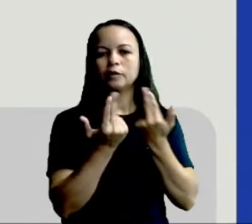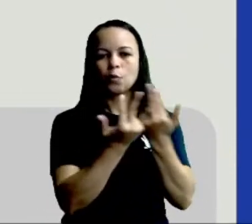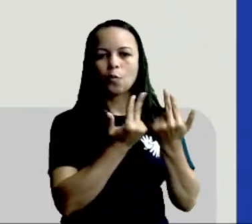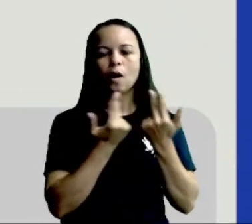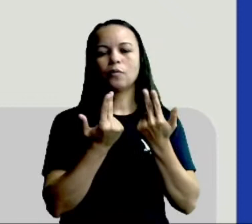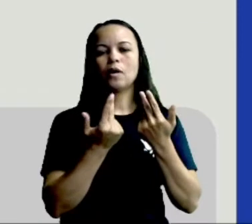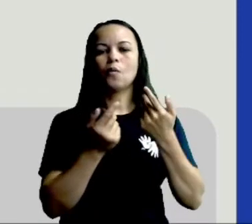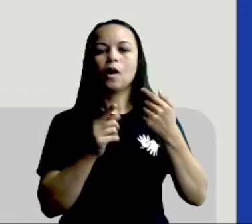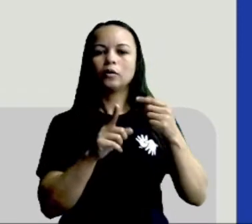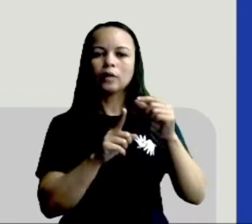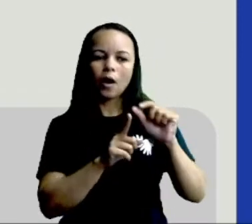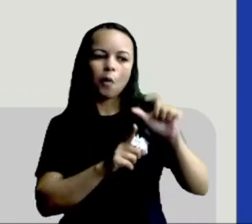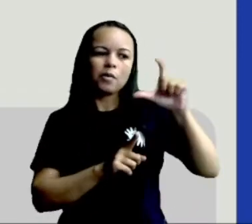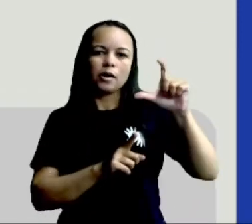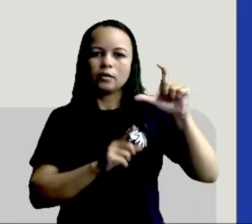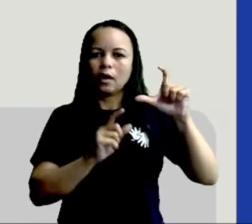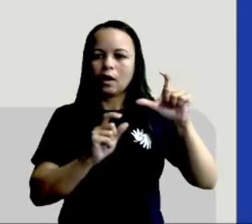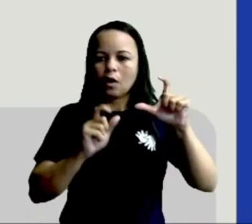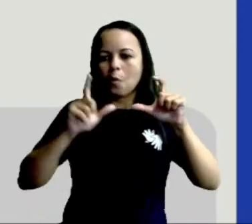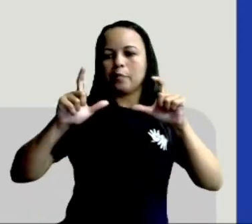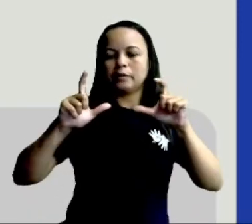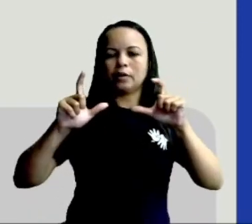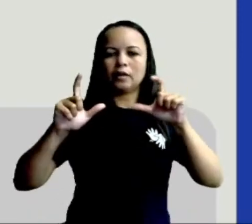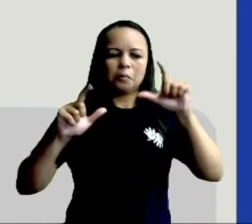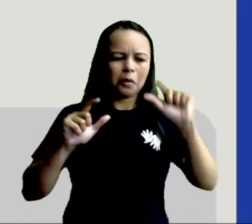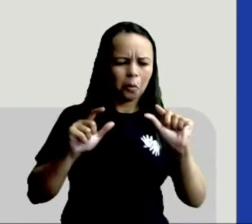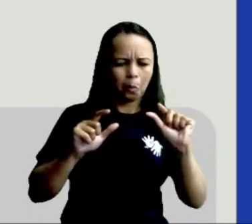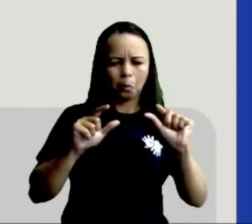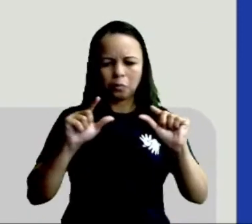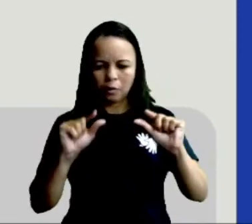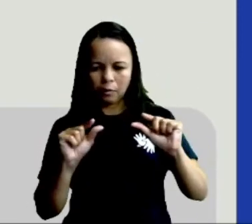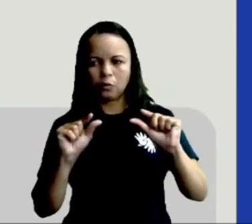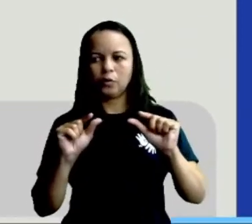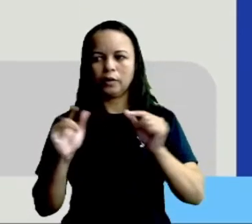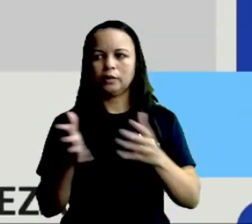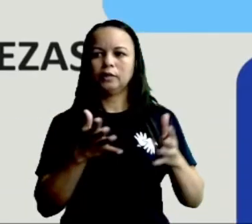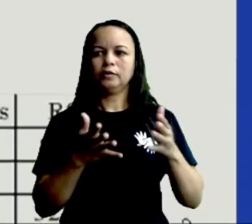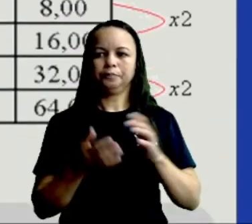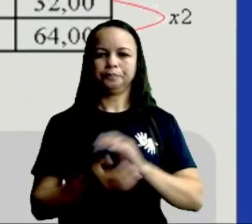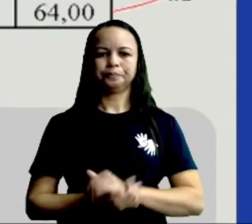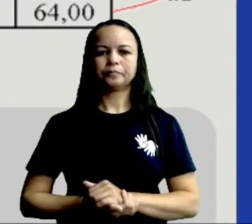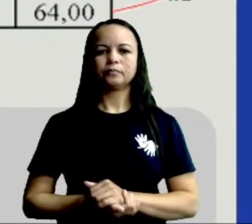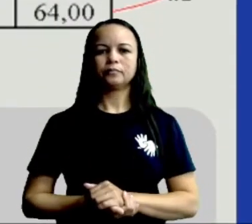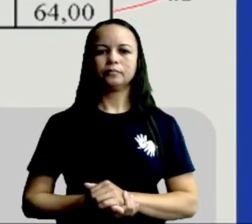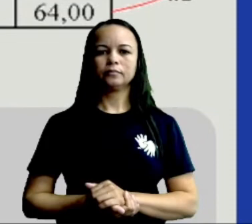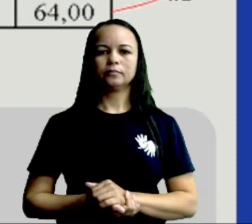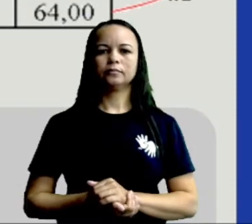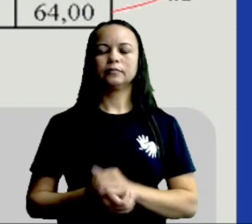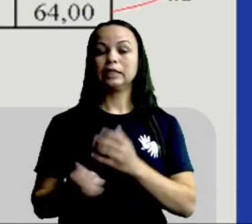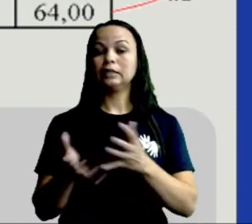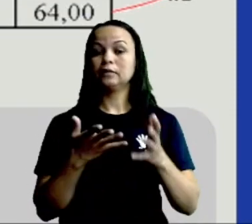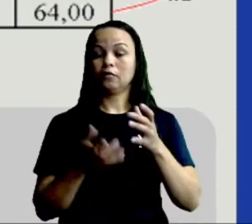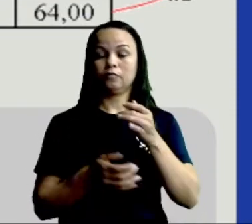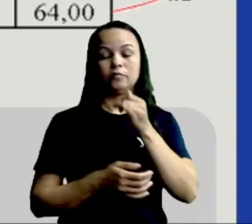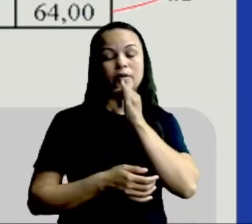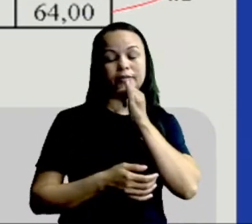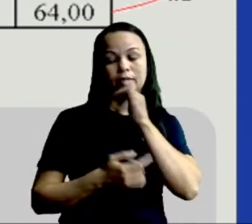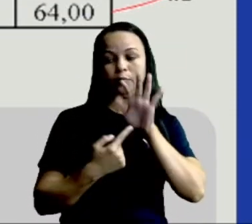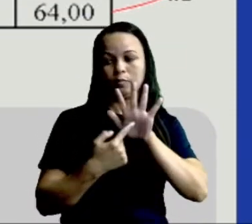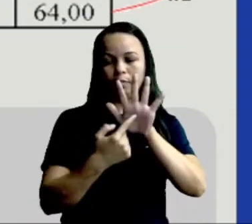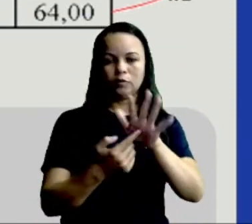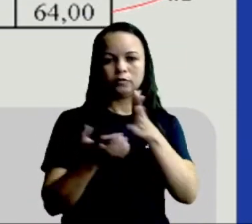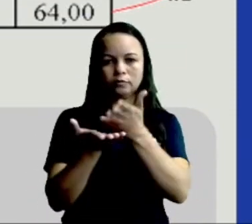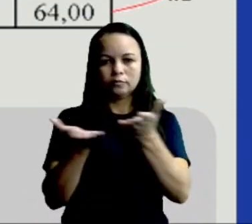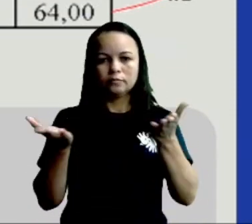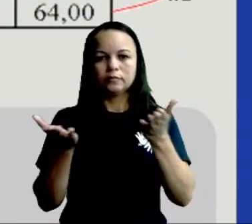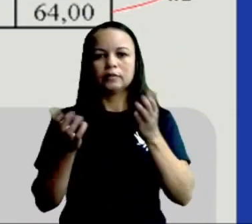Uma aumenta, a outra aumenta. Uma diminui, a outra diminui, ok? Então, vamos lá. Então, um exemplozinho rápido para a